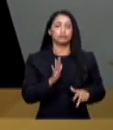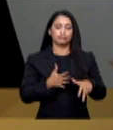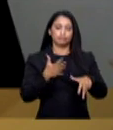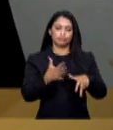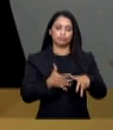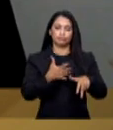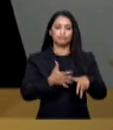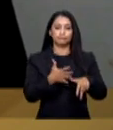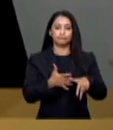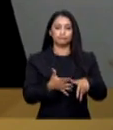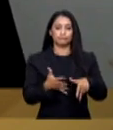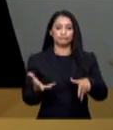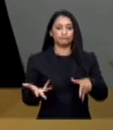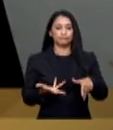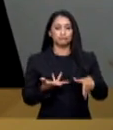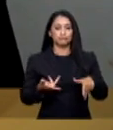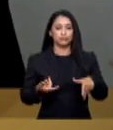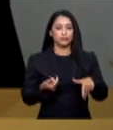assomaram a tribuna.